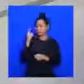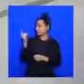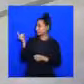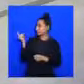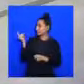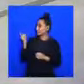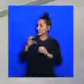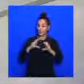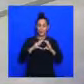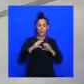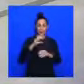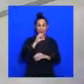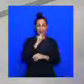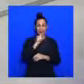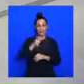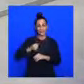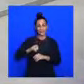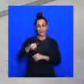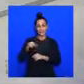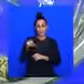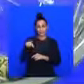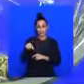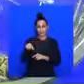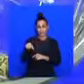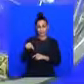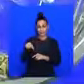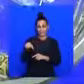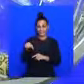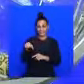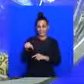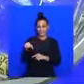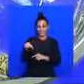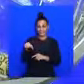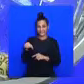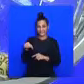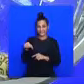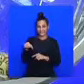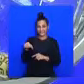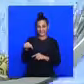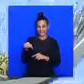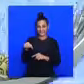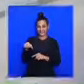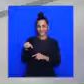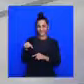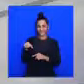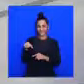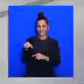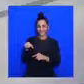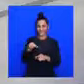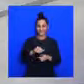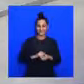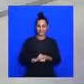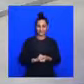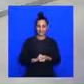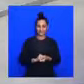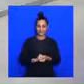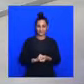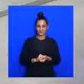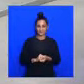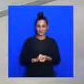Bola laranja, número 9, com o traço diferenciador embaixo do número.